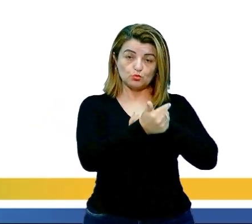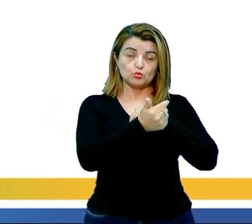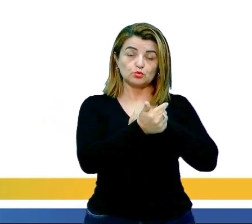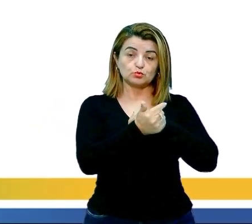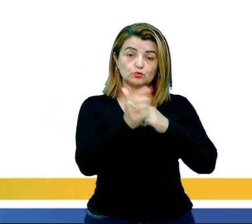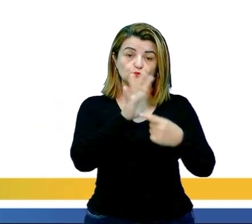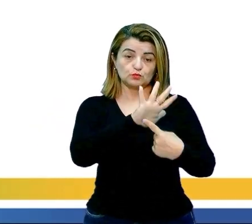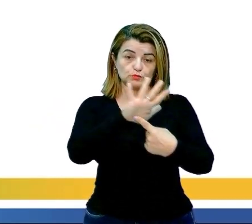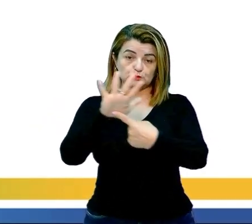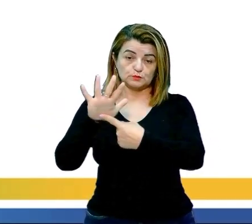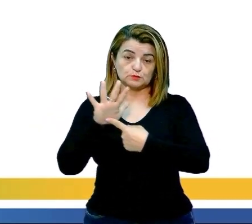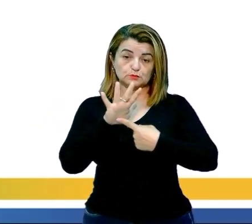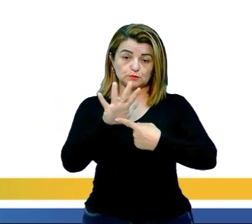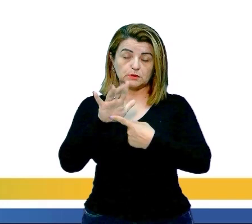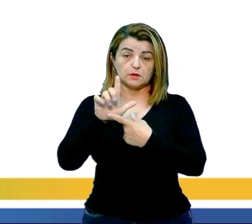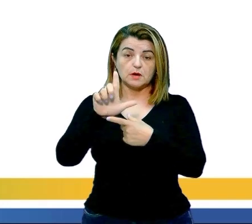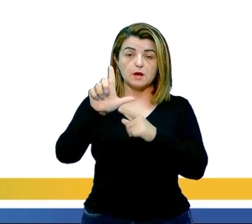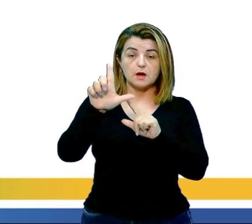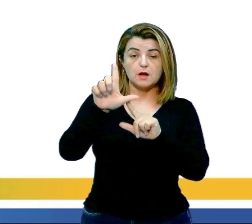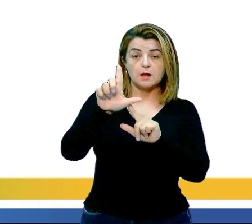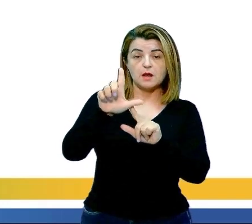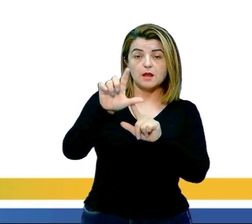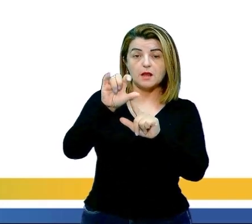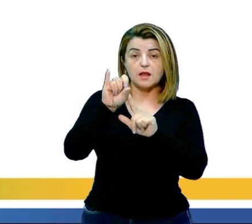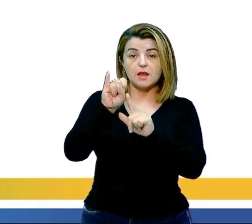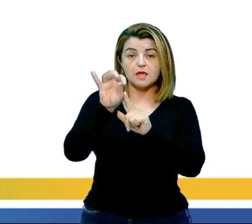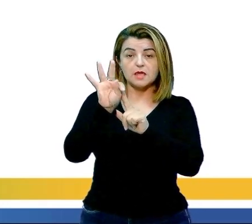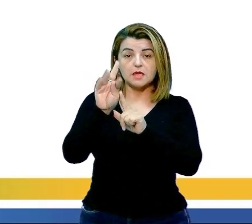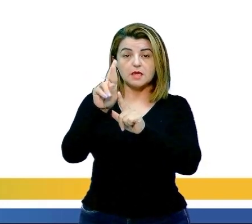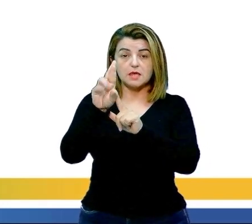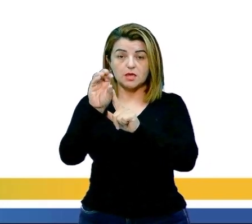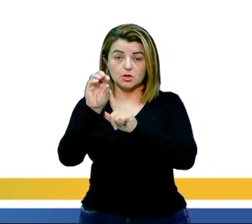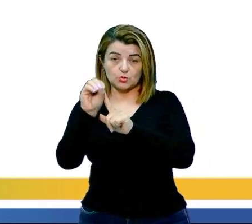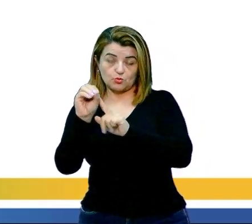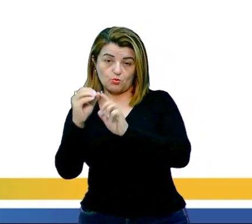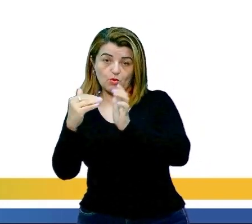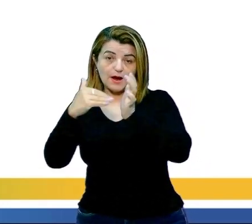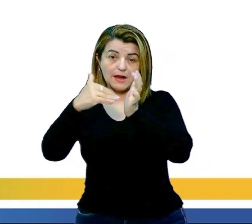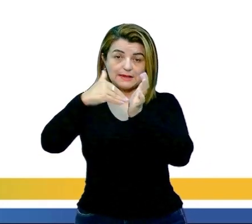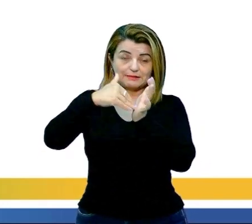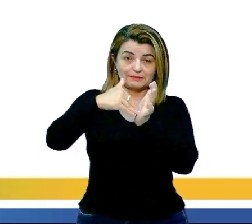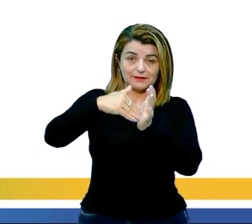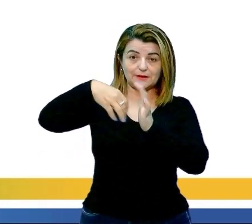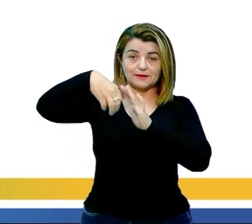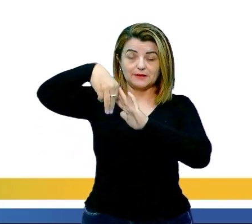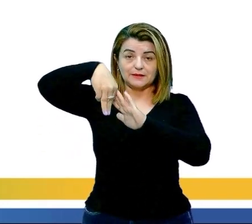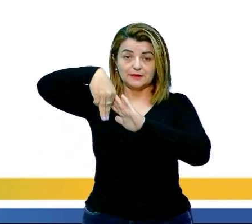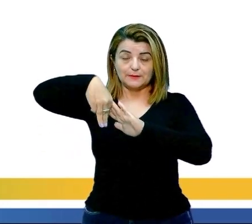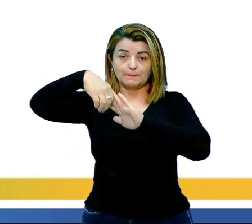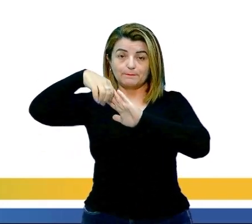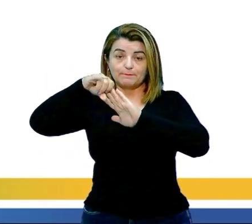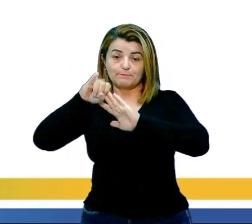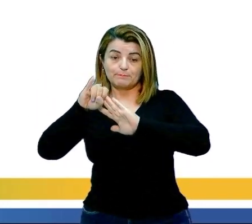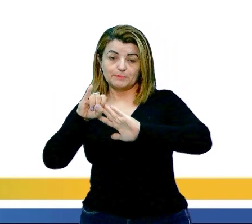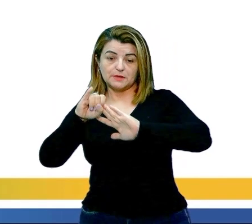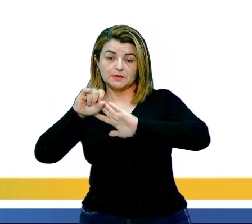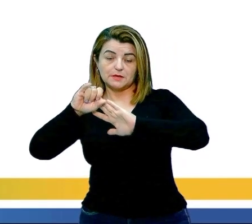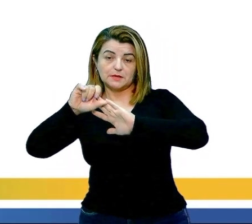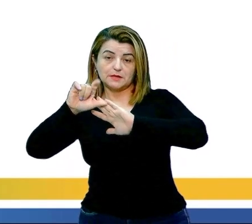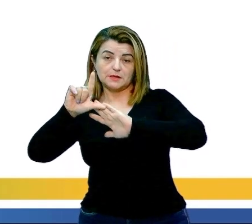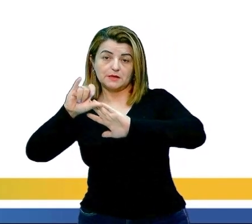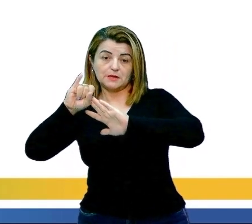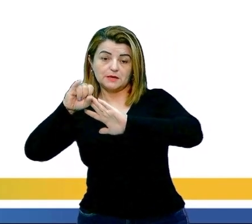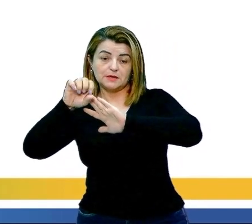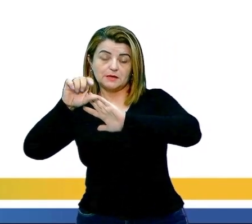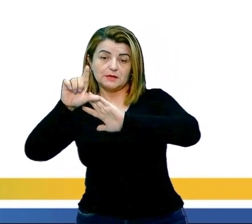trabalhar quilolitro, tá? Até mililitro. Ou seja, é no mesmo sentido, pessoal. Só